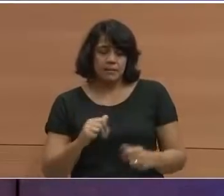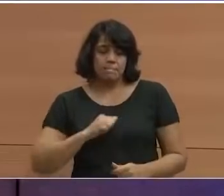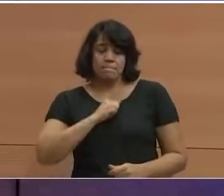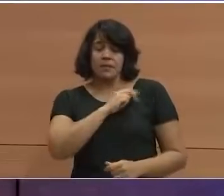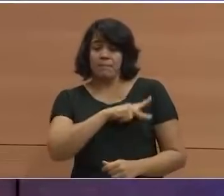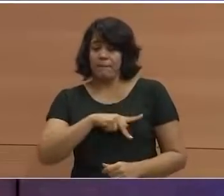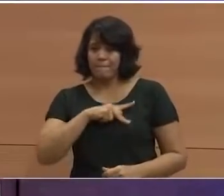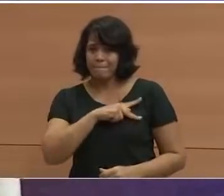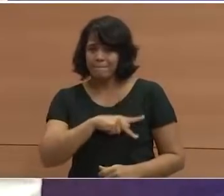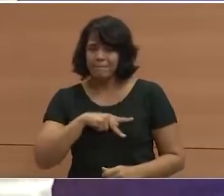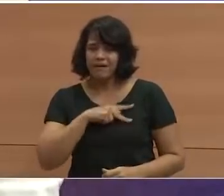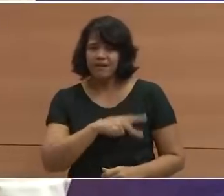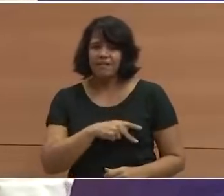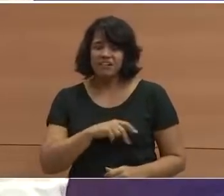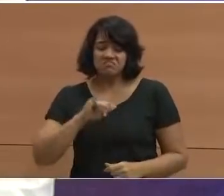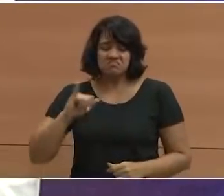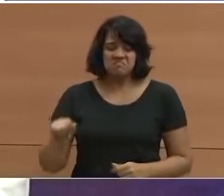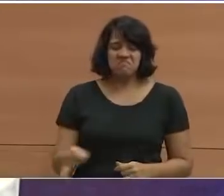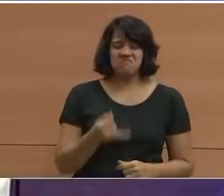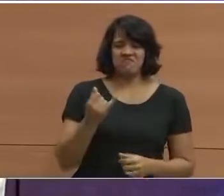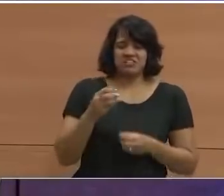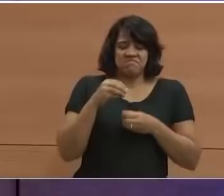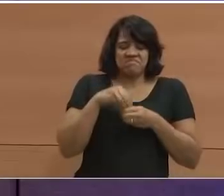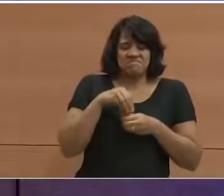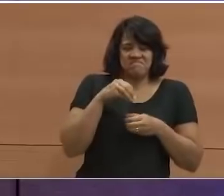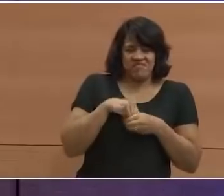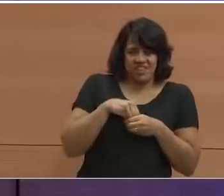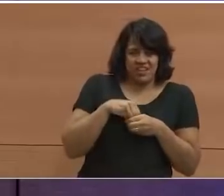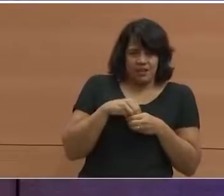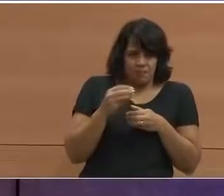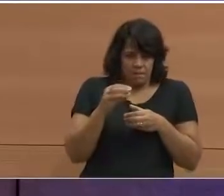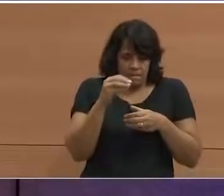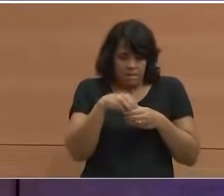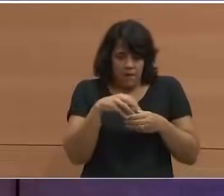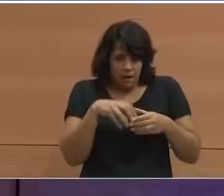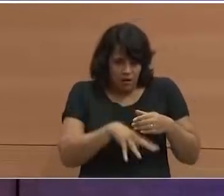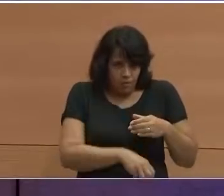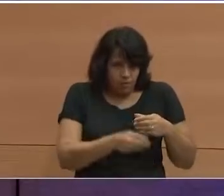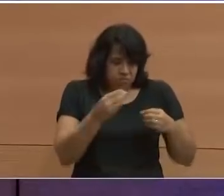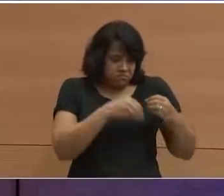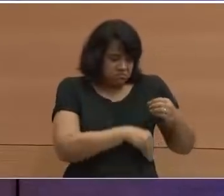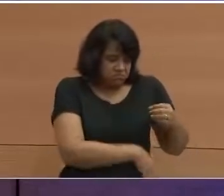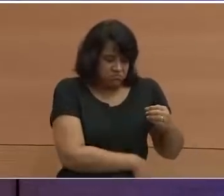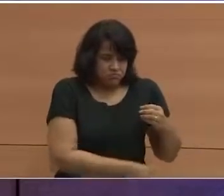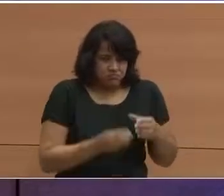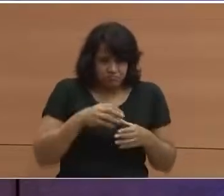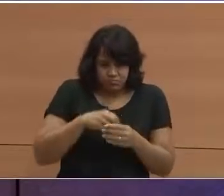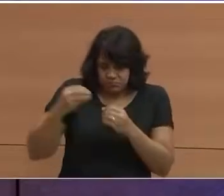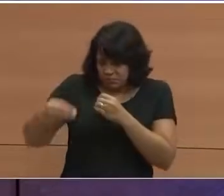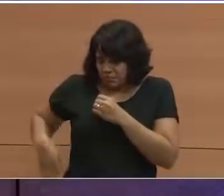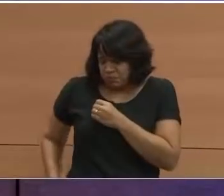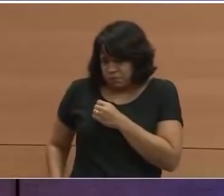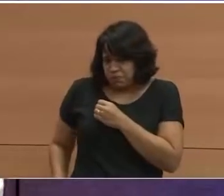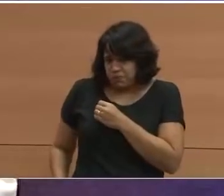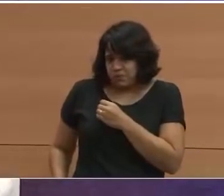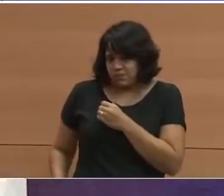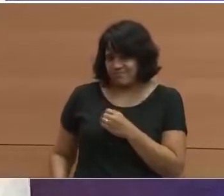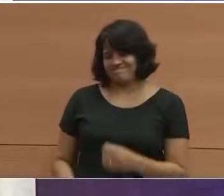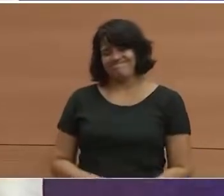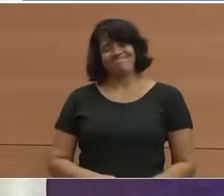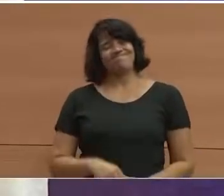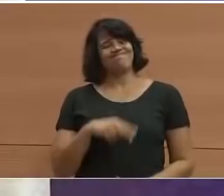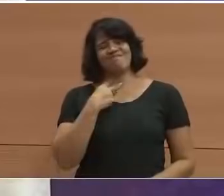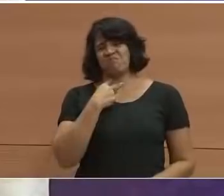Então Paulo teve que fazer com muito cuidado. Ele fez essa coleta por meio do Timóteo e mais